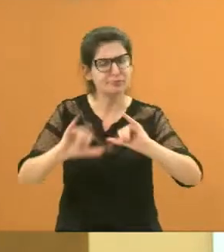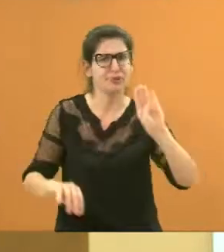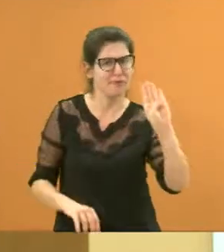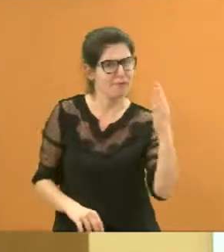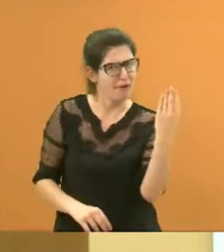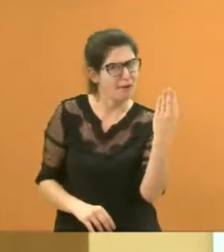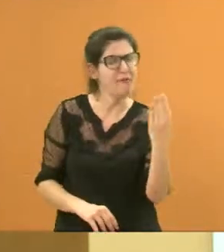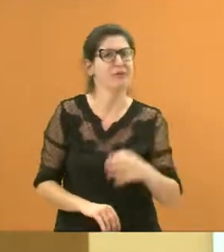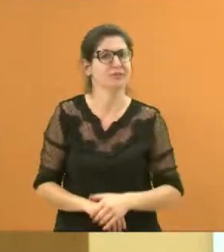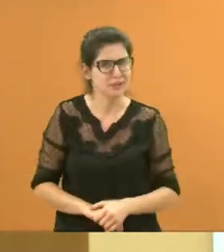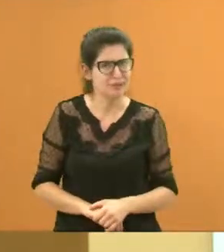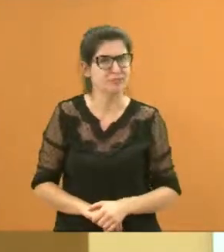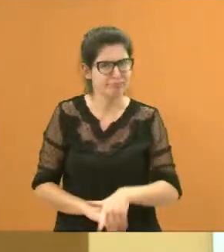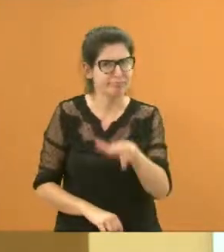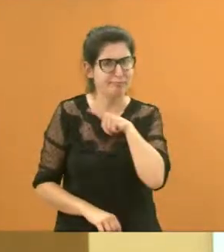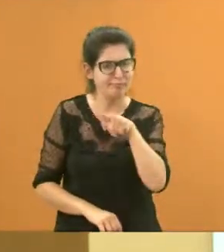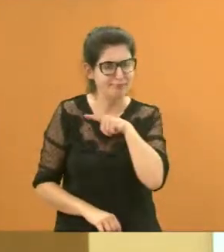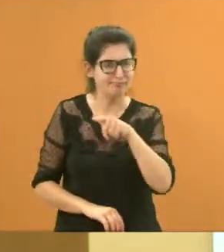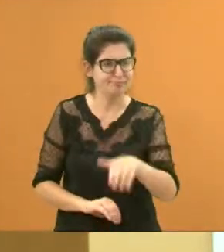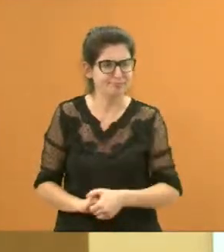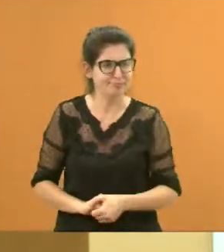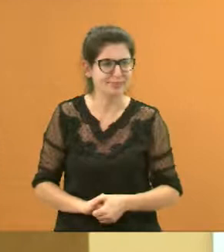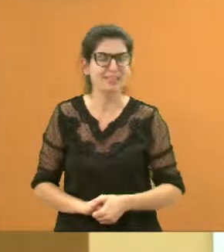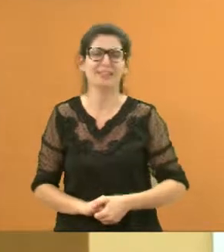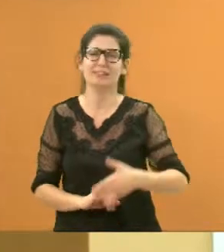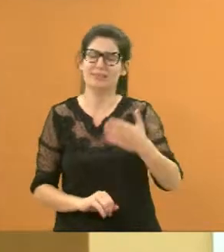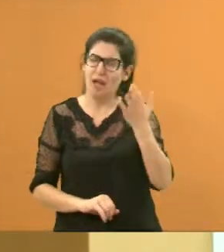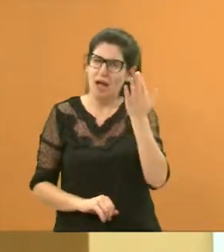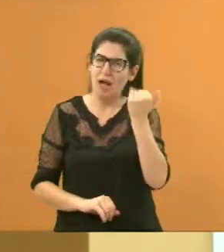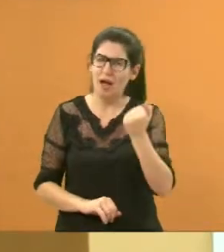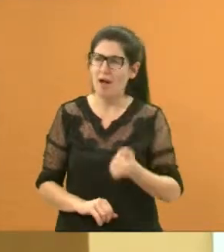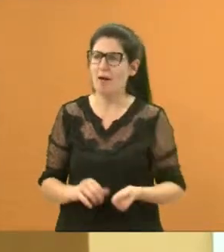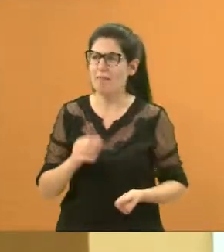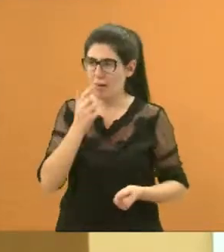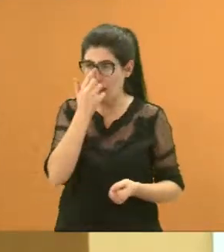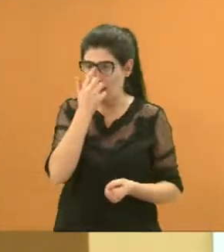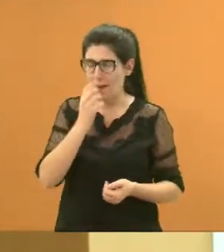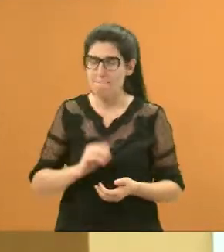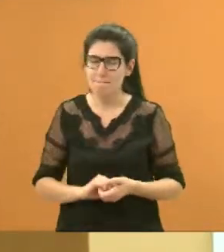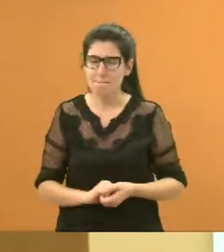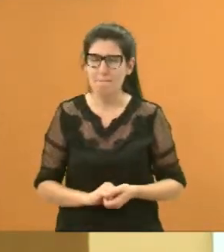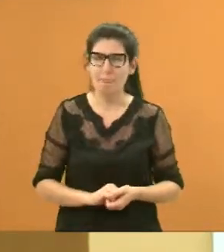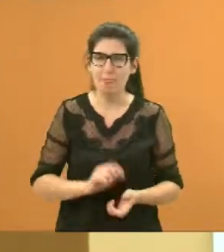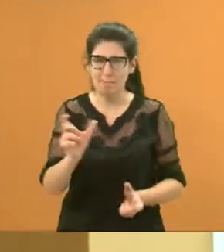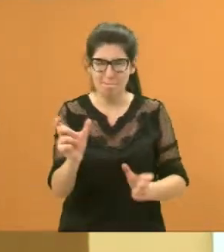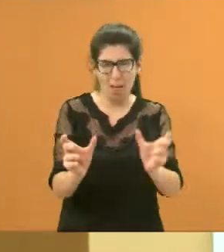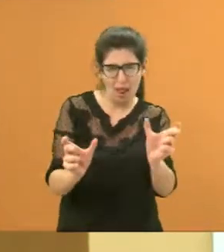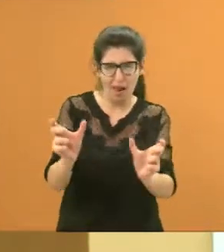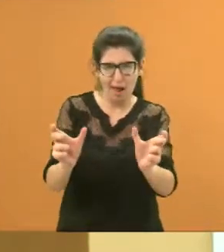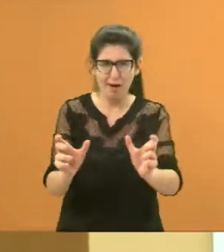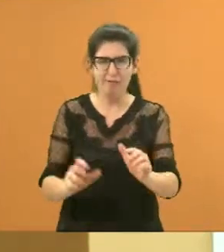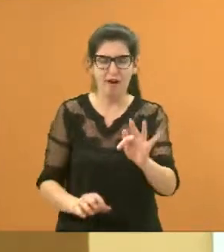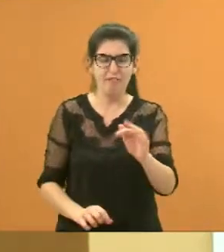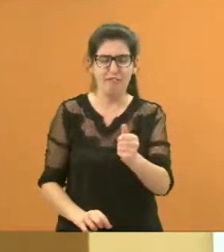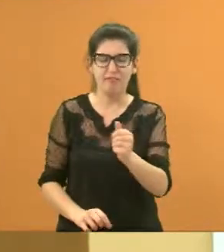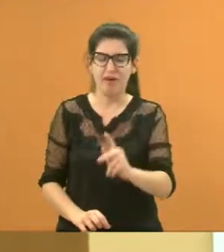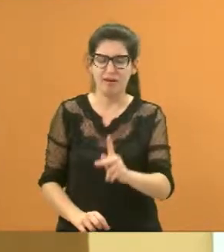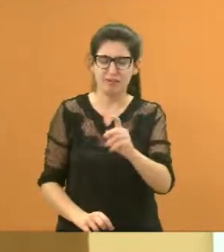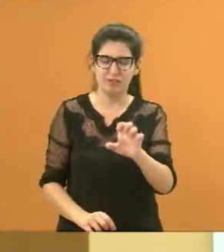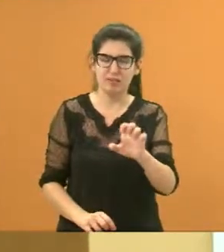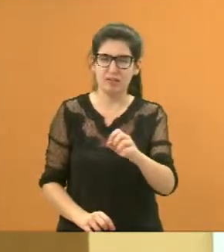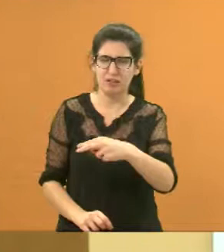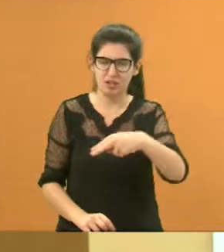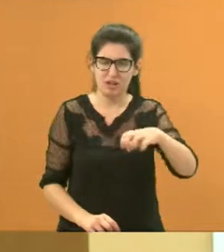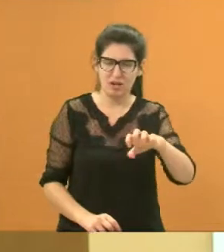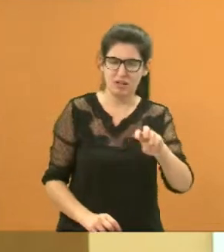as fake news são os fake readers, né? Não sei se é bem essa a pronúncia, mas são aqueles leitores que acreditam